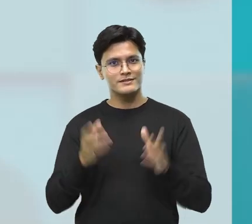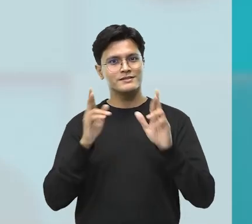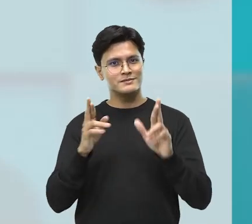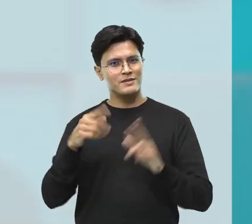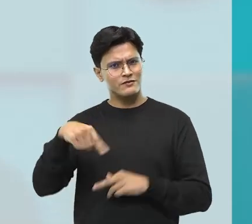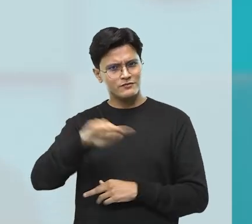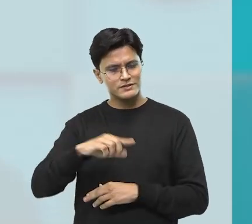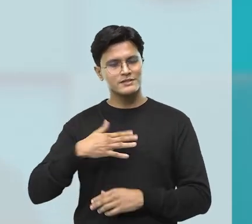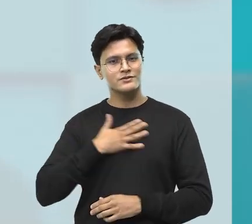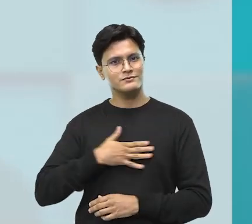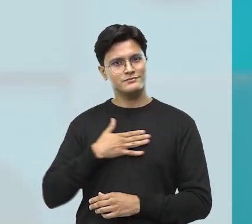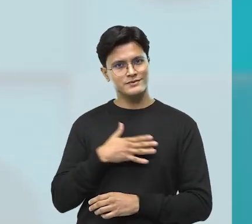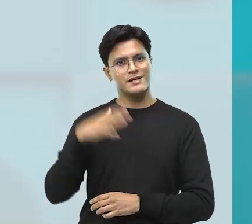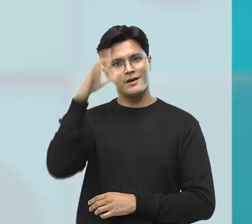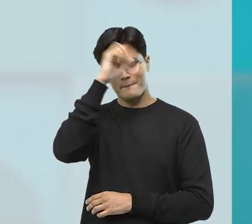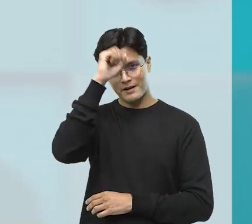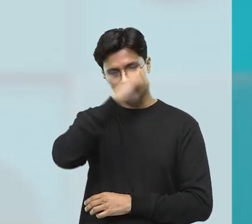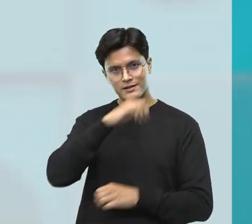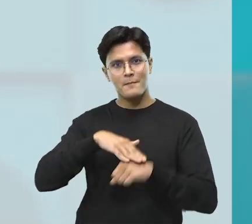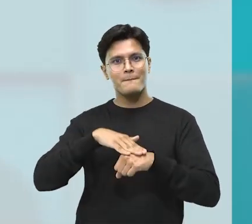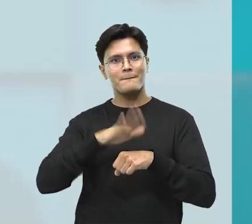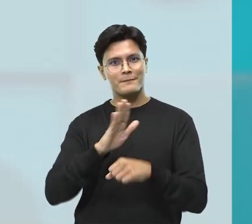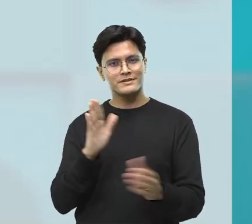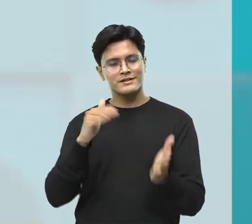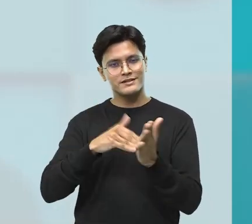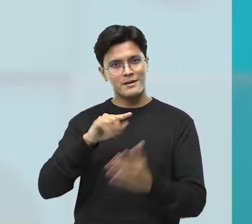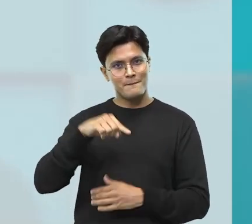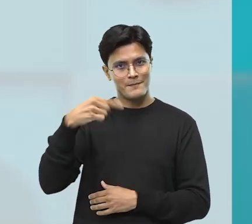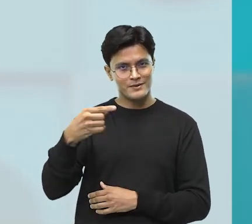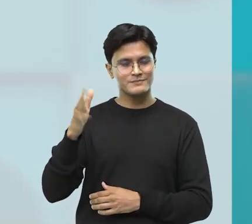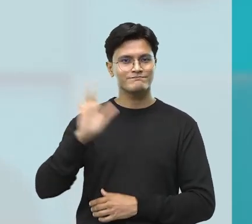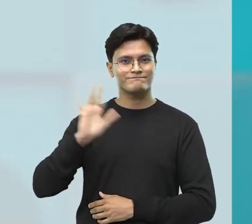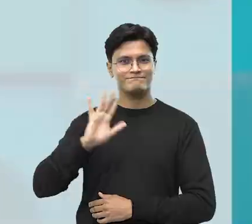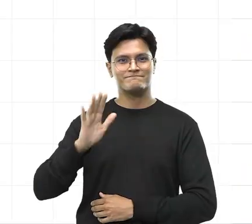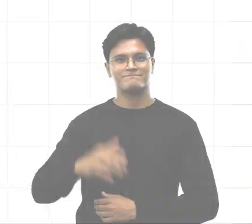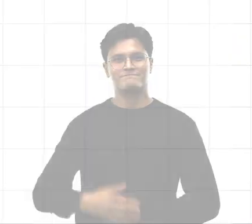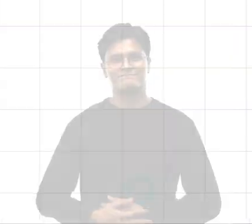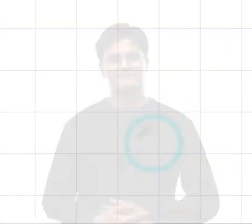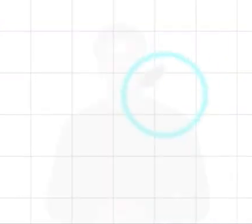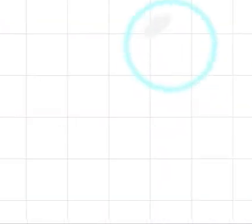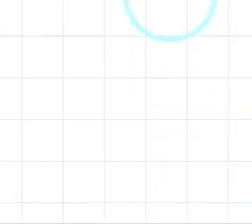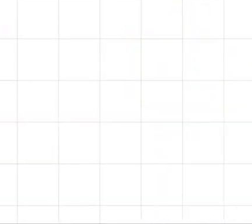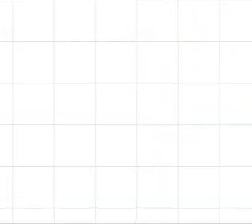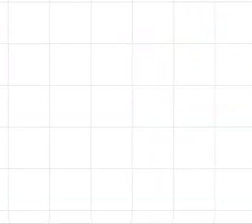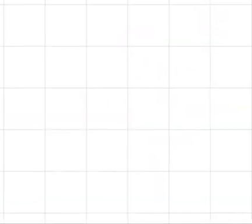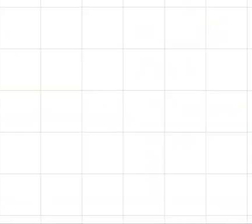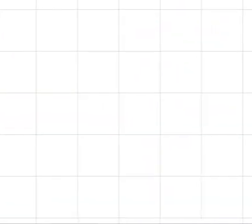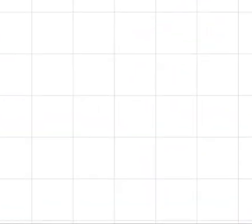aprendido um pouquinho mais. E a gente volta numa próxima oportunidade. Até lá!